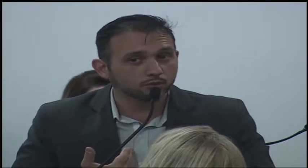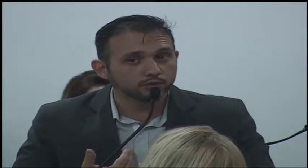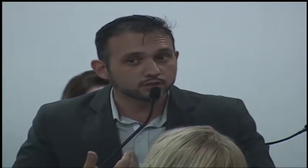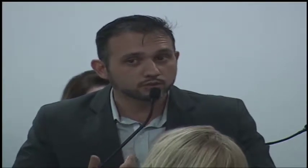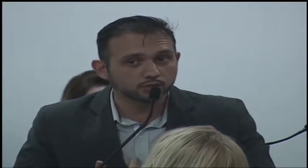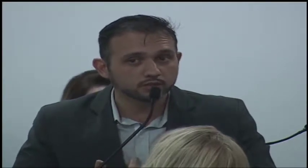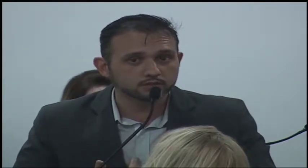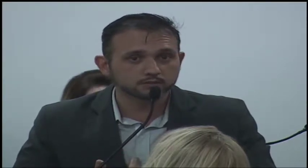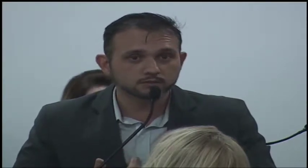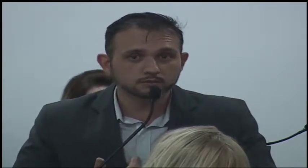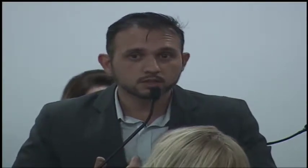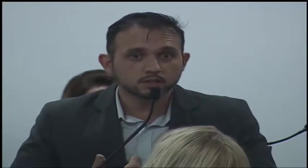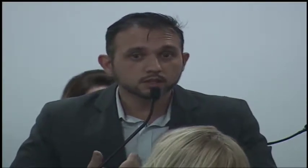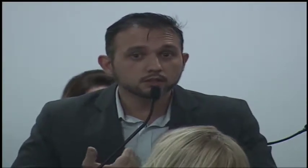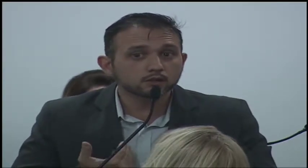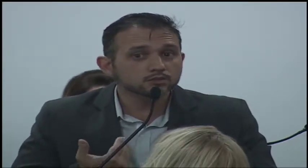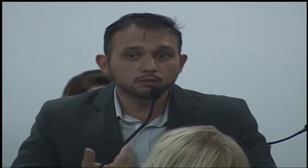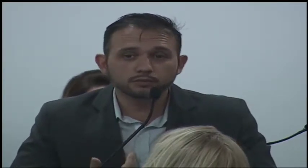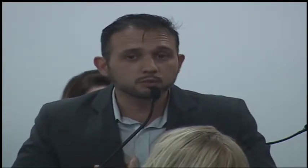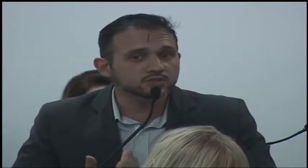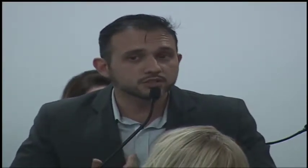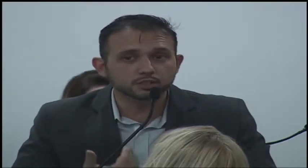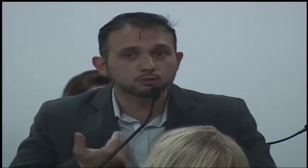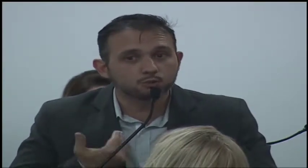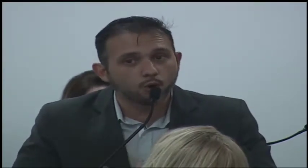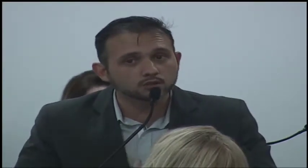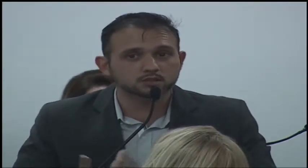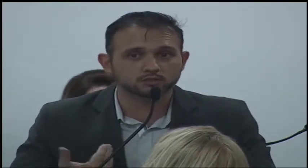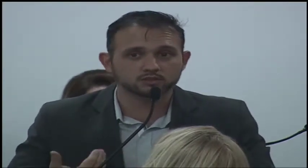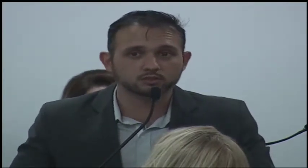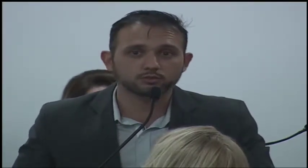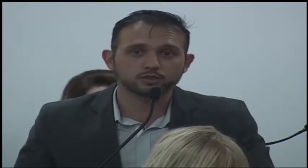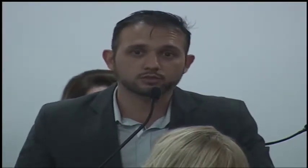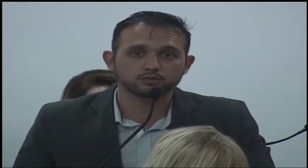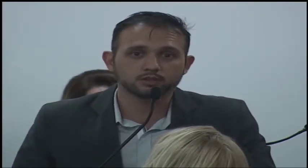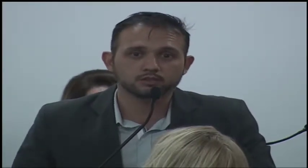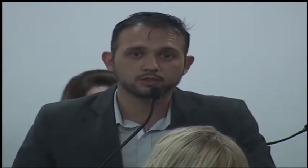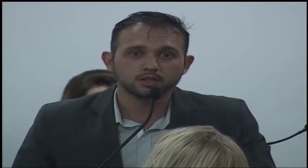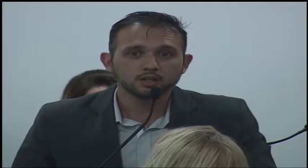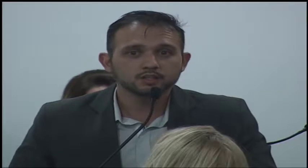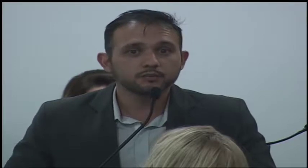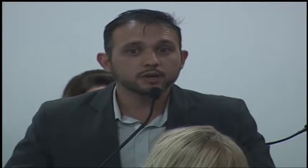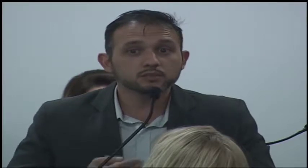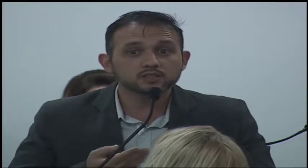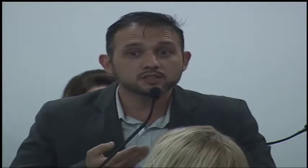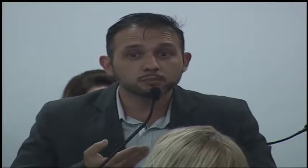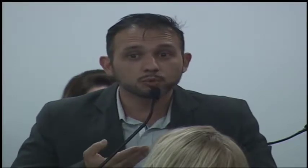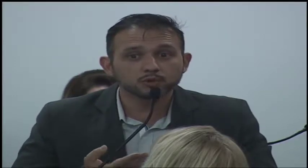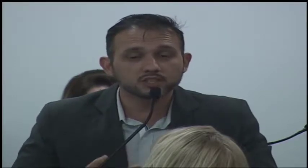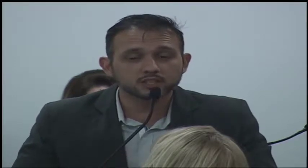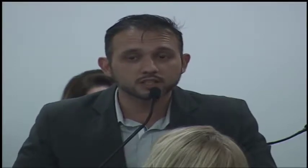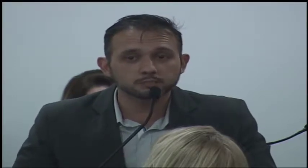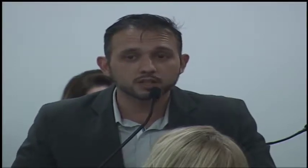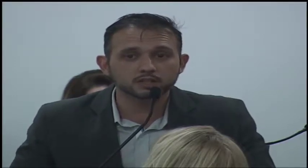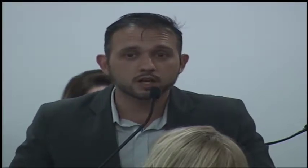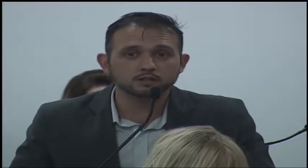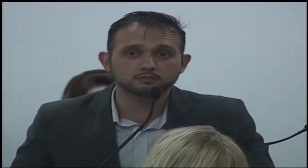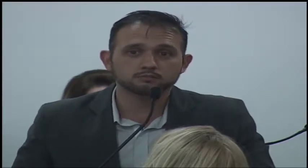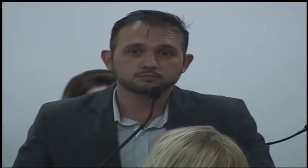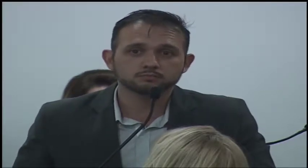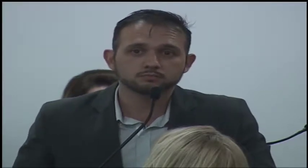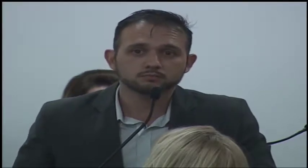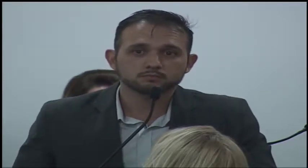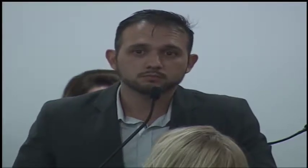nossas convicções, que nós não vamos agir contra as nossas convicções. Tivemos exemplo hoje aqui nesse